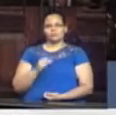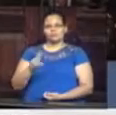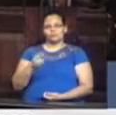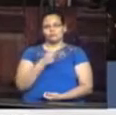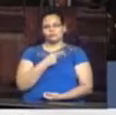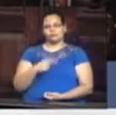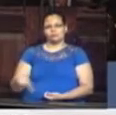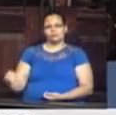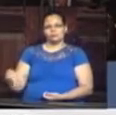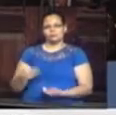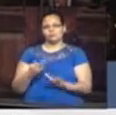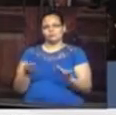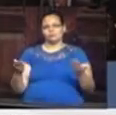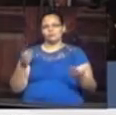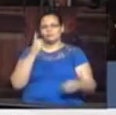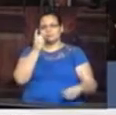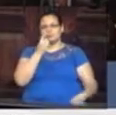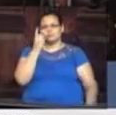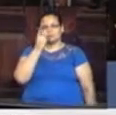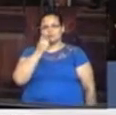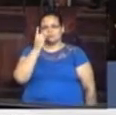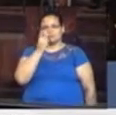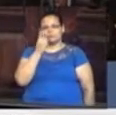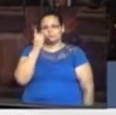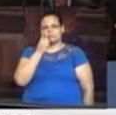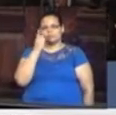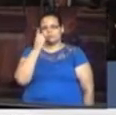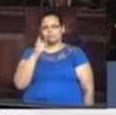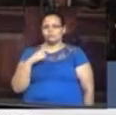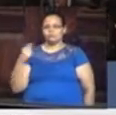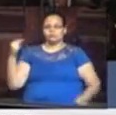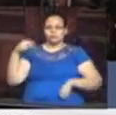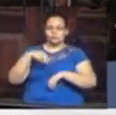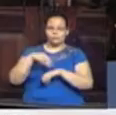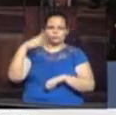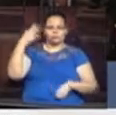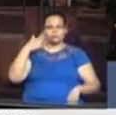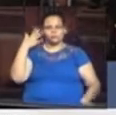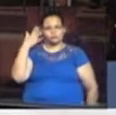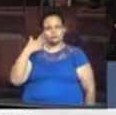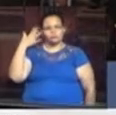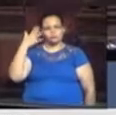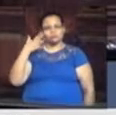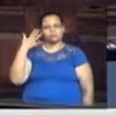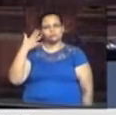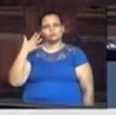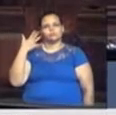Senhor presidente, senhoras e senhores deputados, venho aqui a essa tribuna para